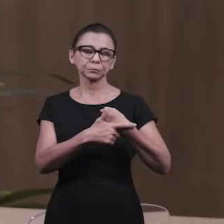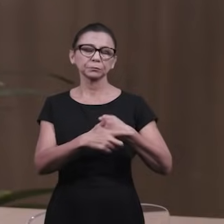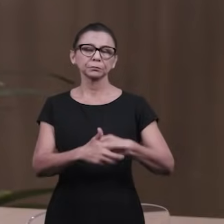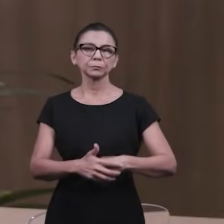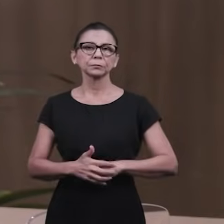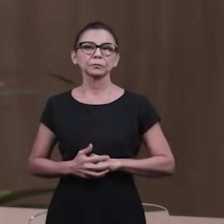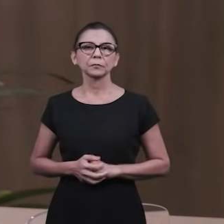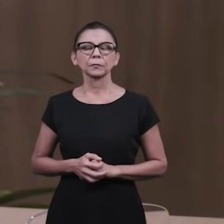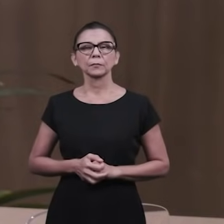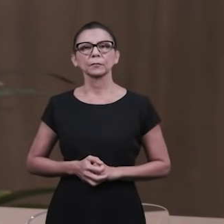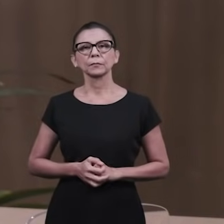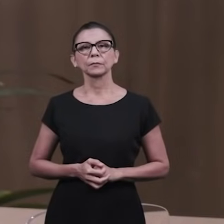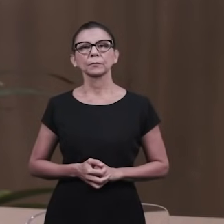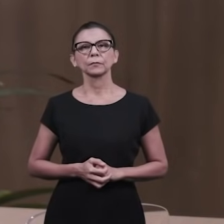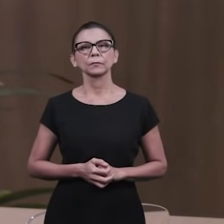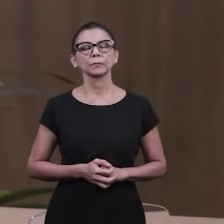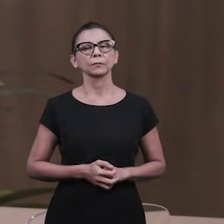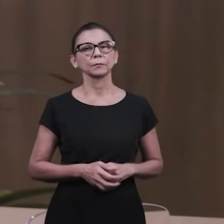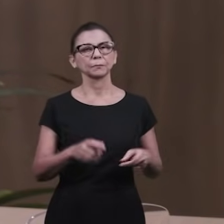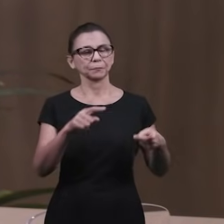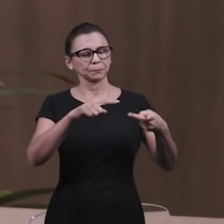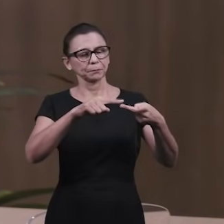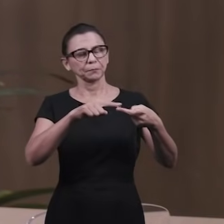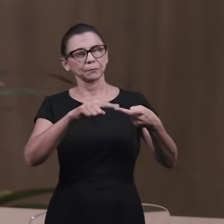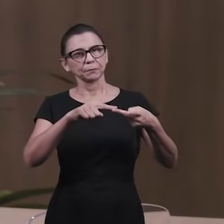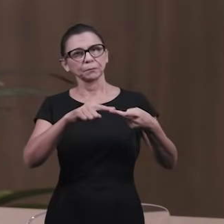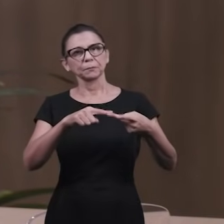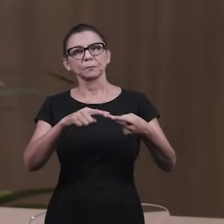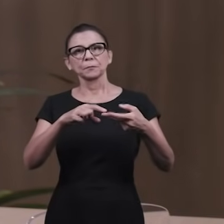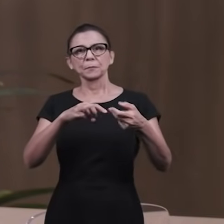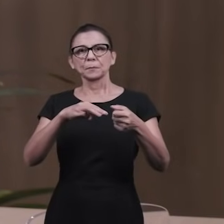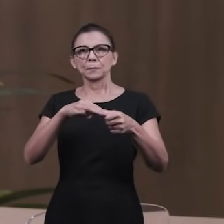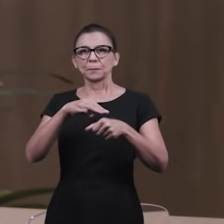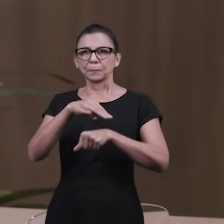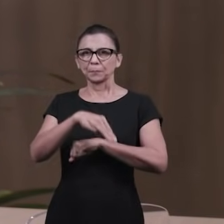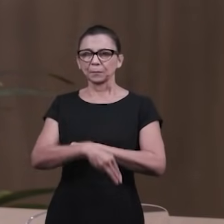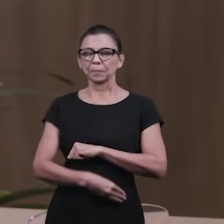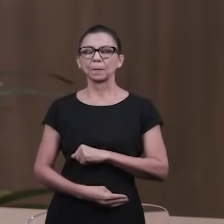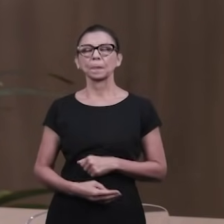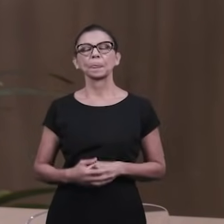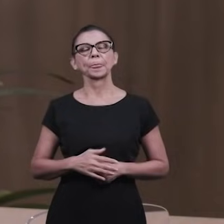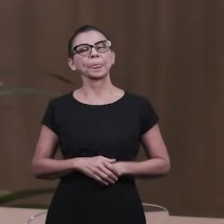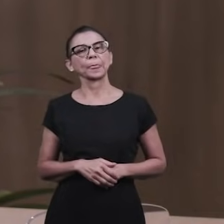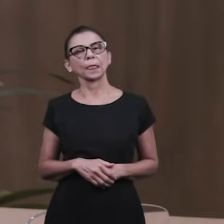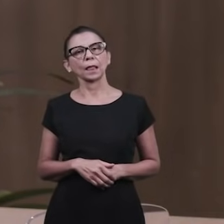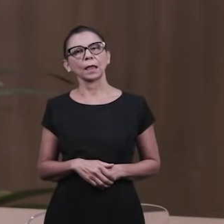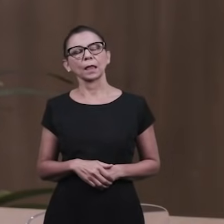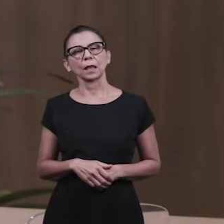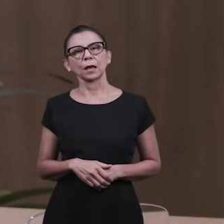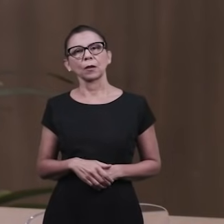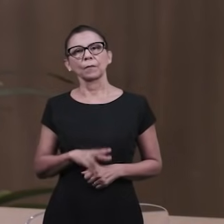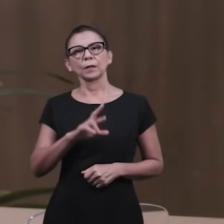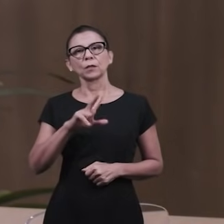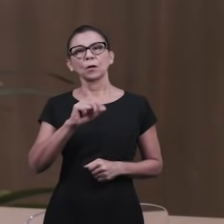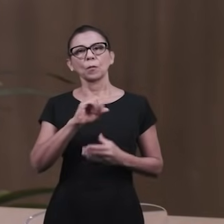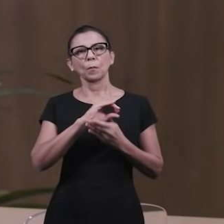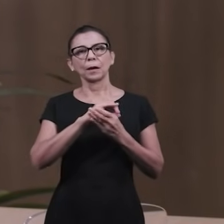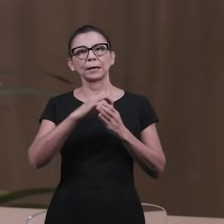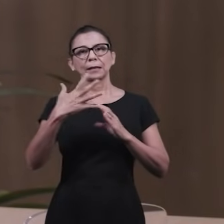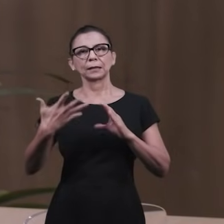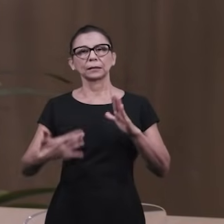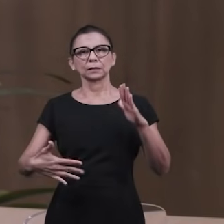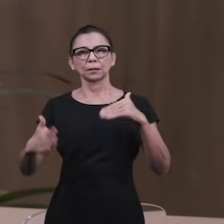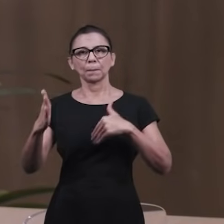função. Tá? Segundo, o ministério não é uma característica